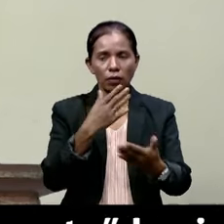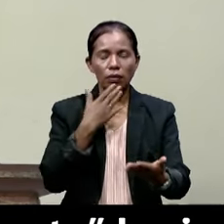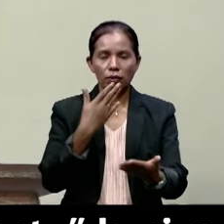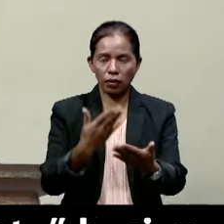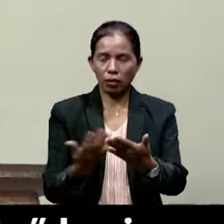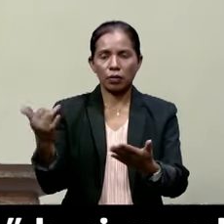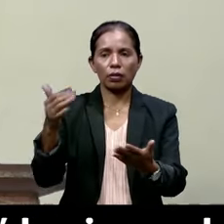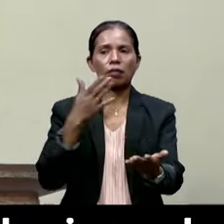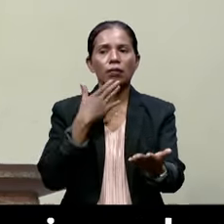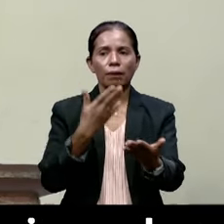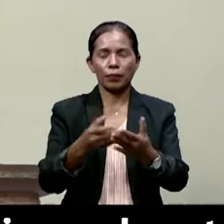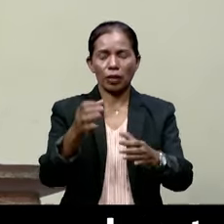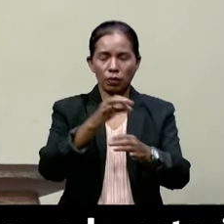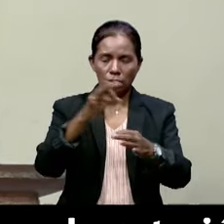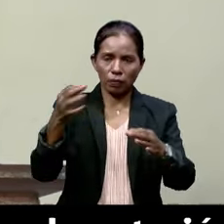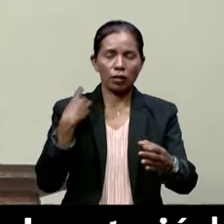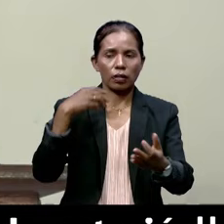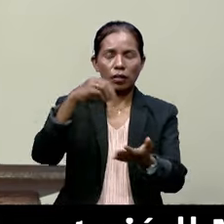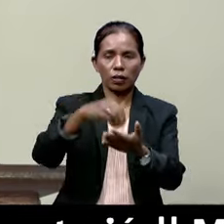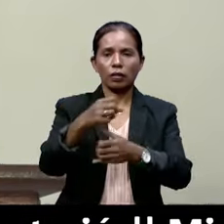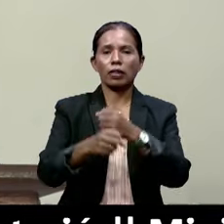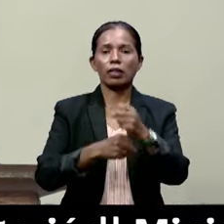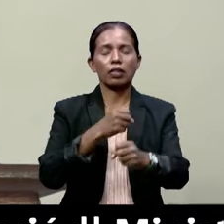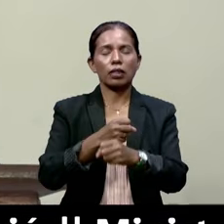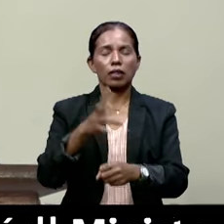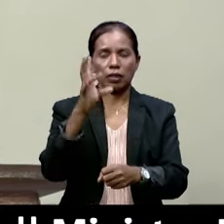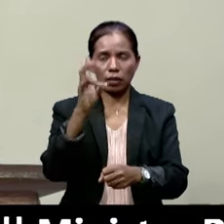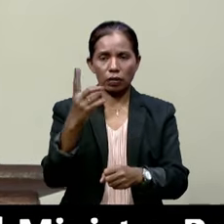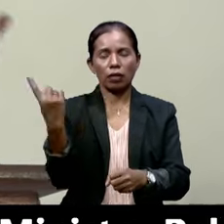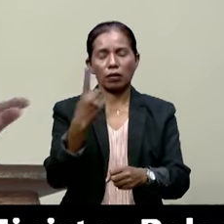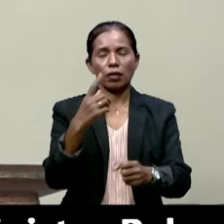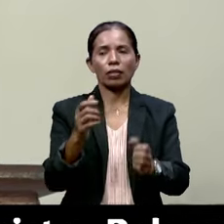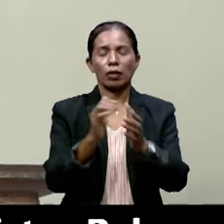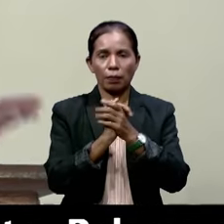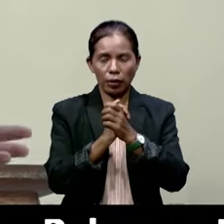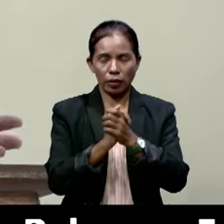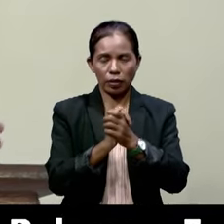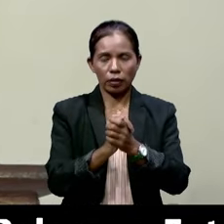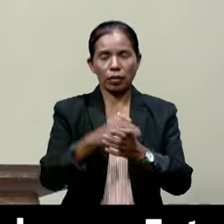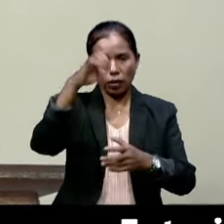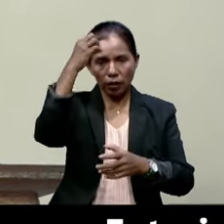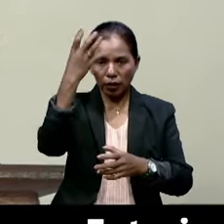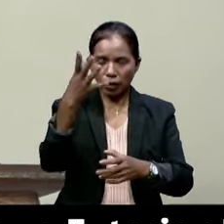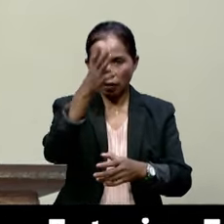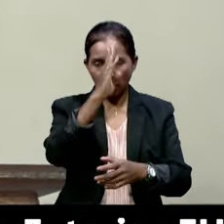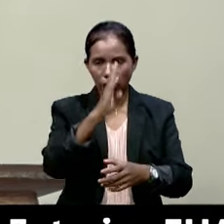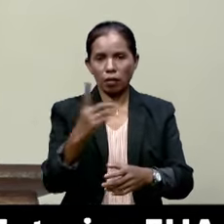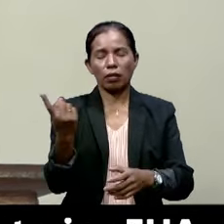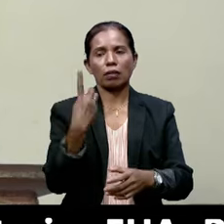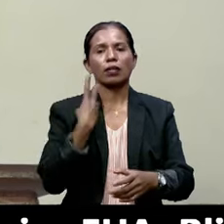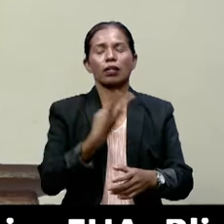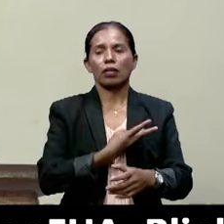sucesso espírito ele te cria durante tino hito nelara na fati meti todos os elementos em graça maroma que nem na fati então